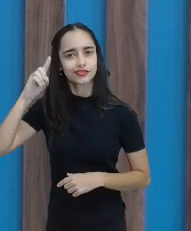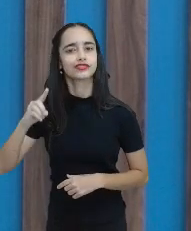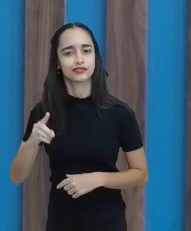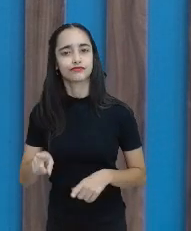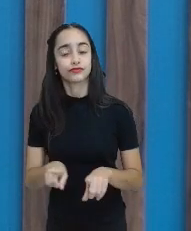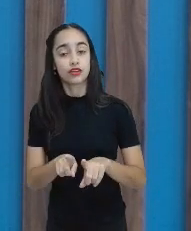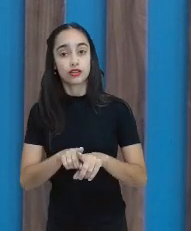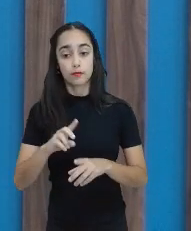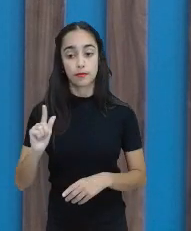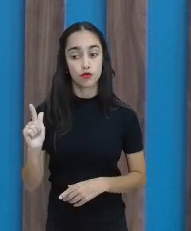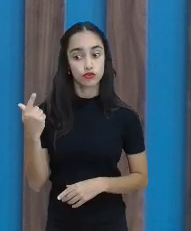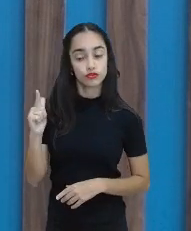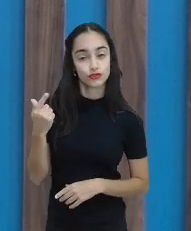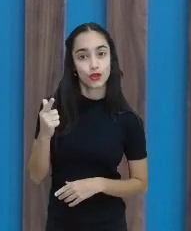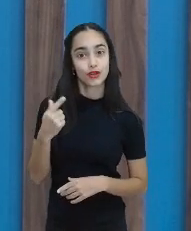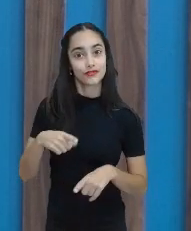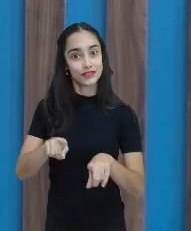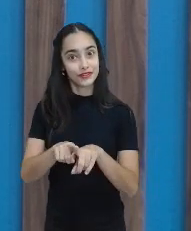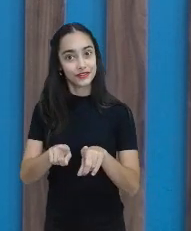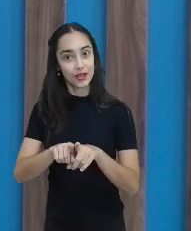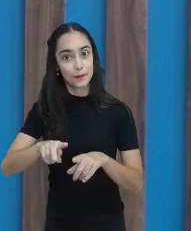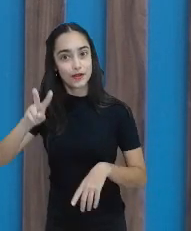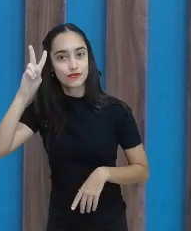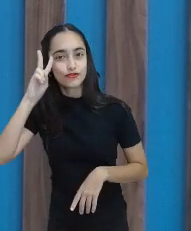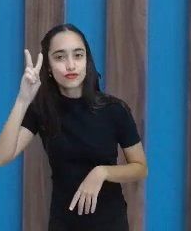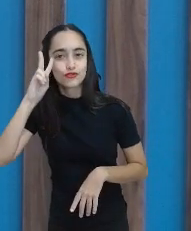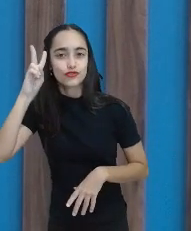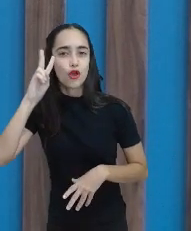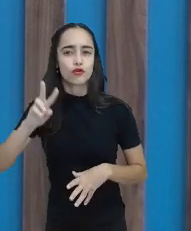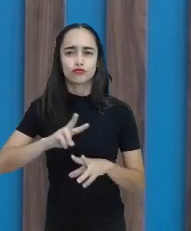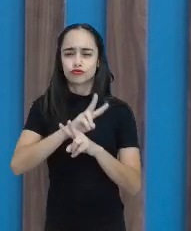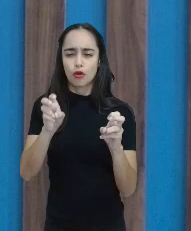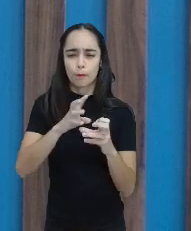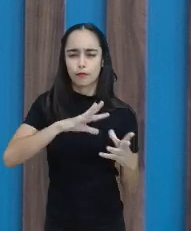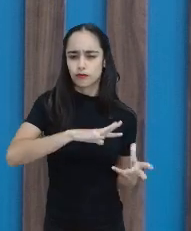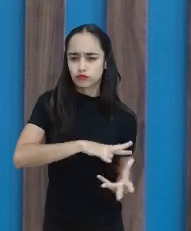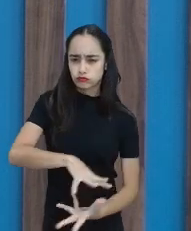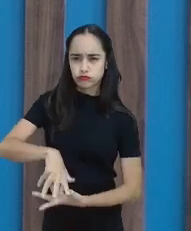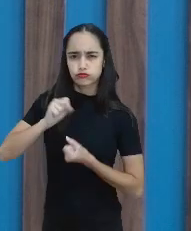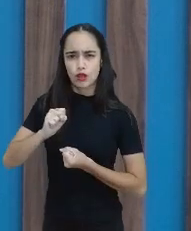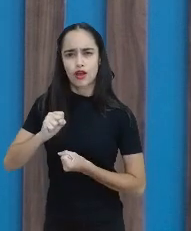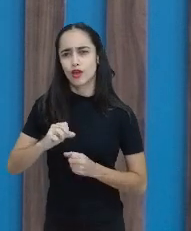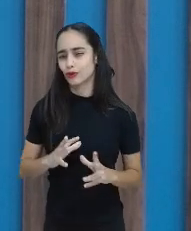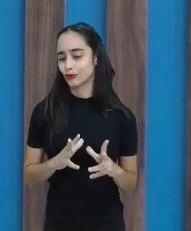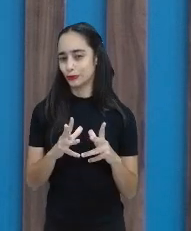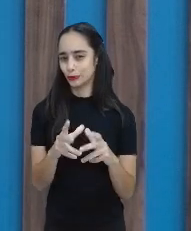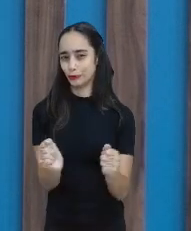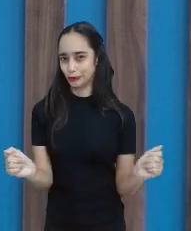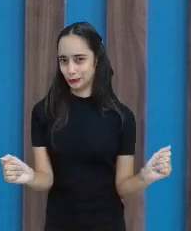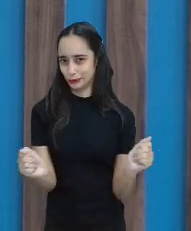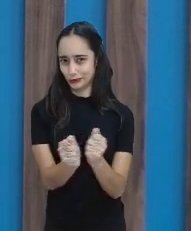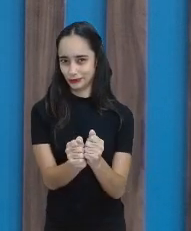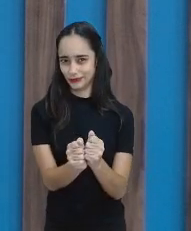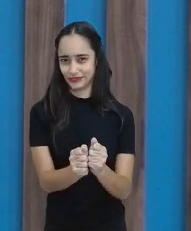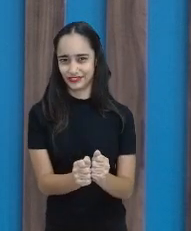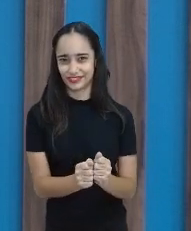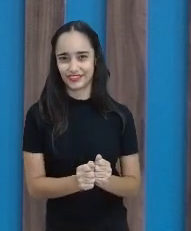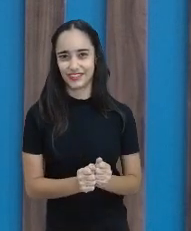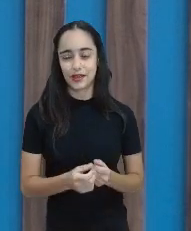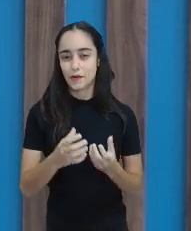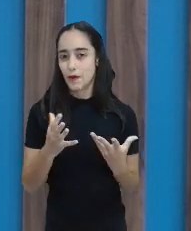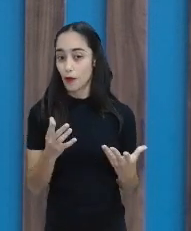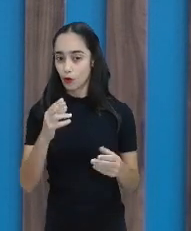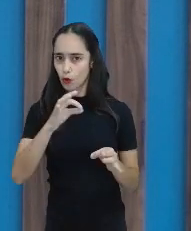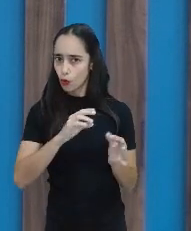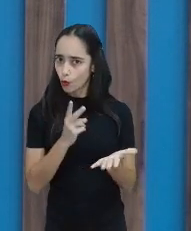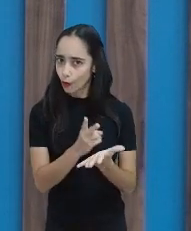né? E uma história, né, professora? Uma sustentabilidade, tudo no mesmo pacote de boa para vocês. Acompanhe aqui